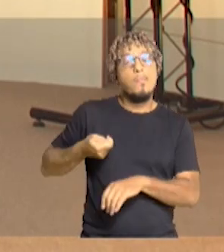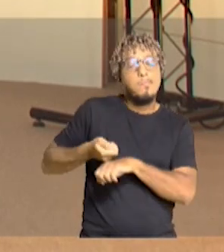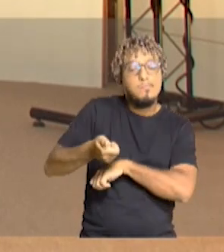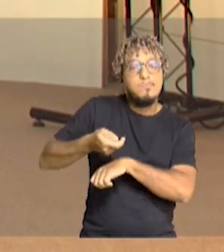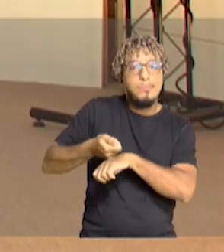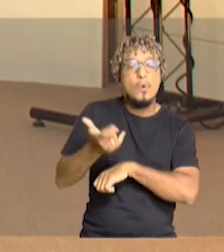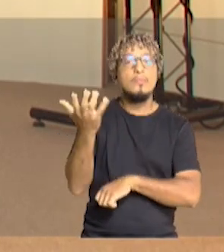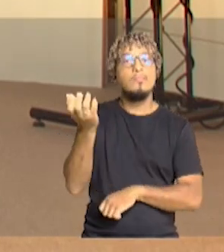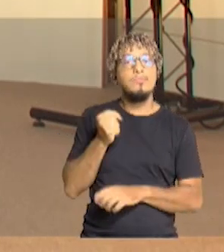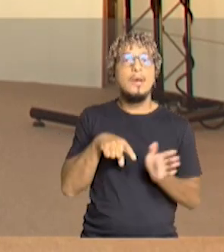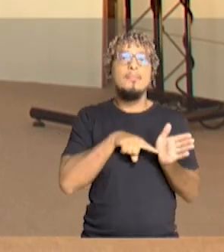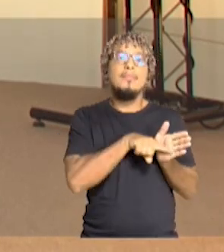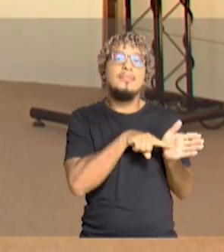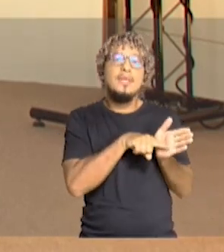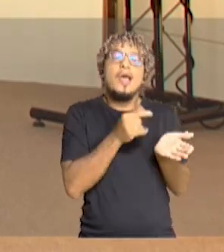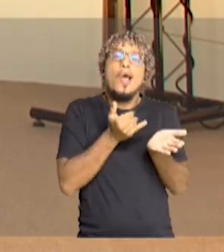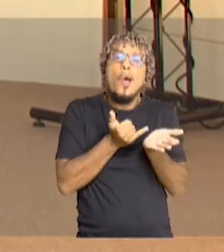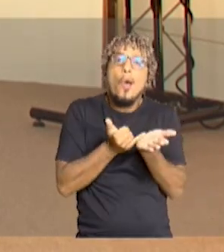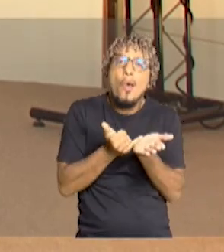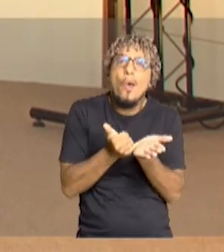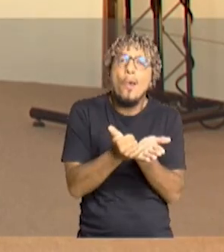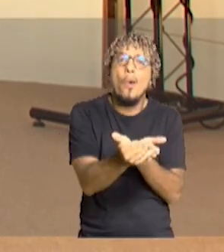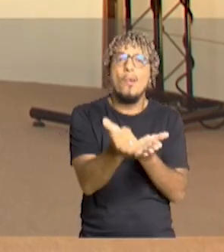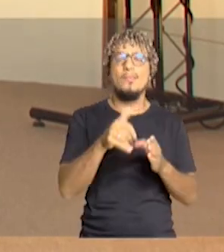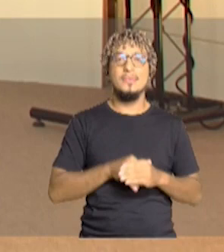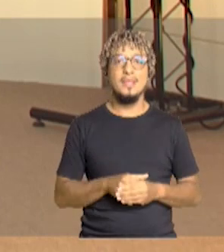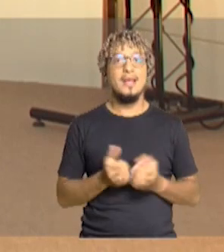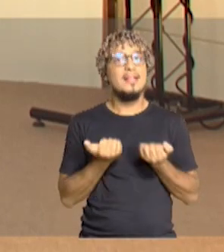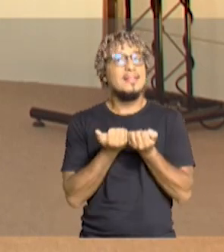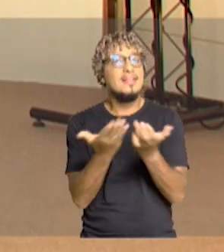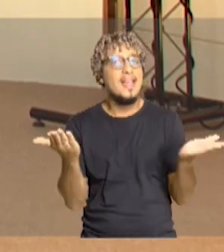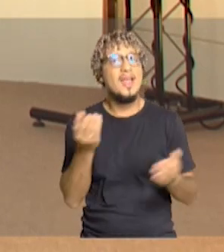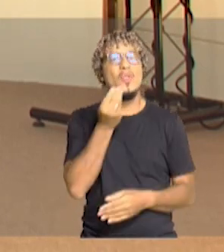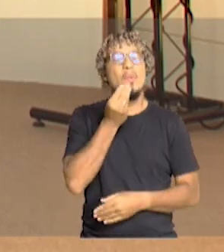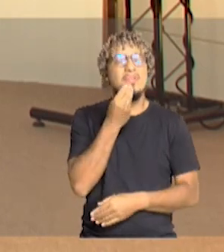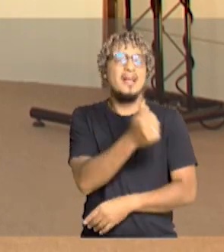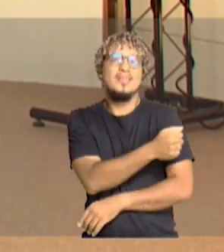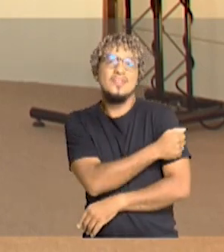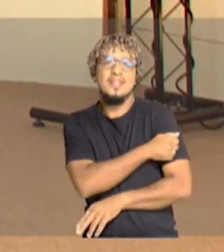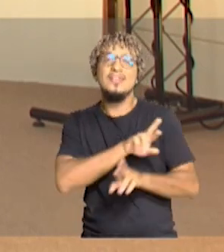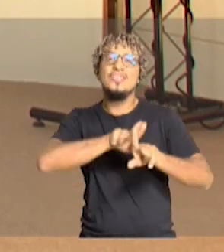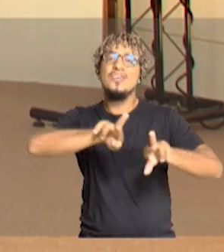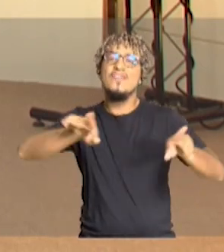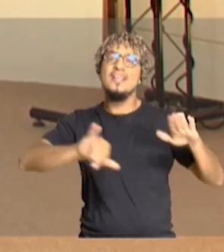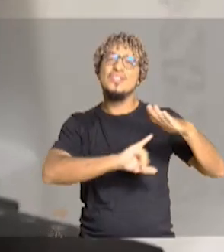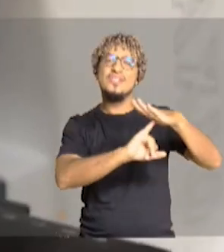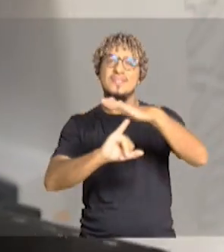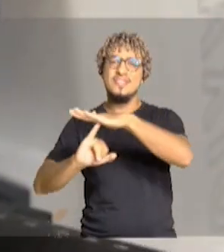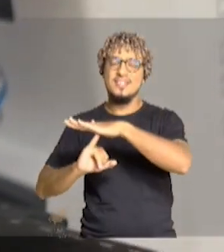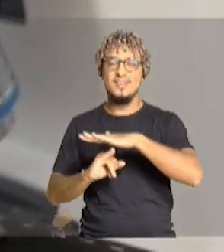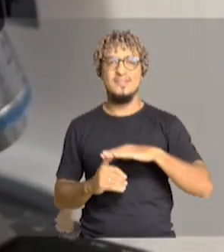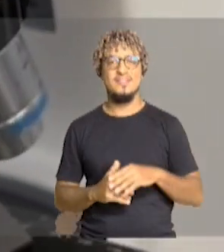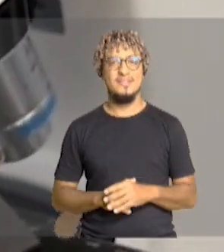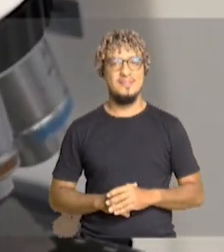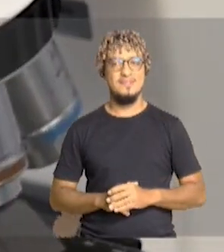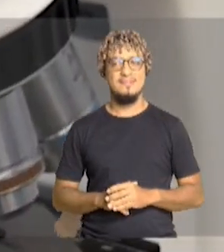científica dando oportunidade para estudantes diferentes instituições de ensino